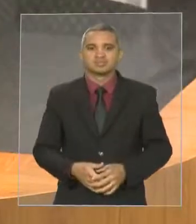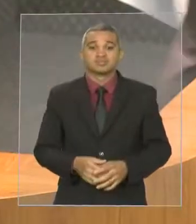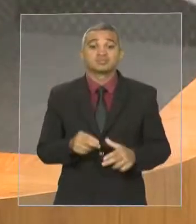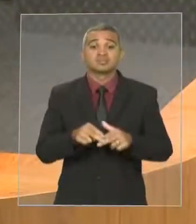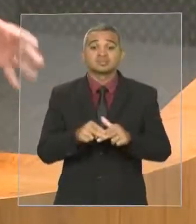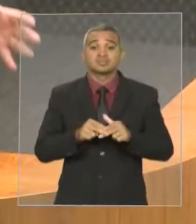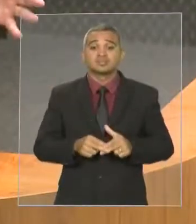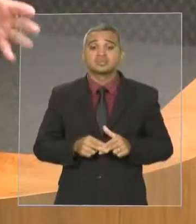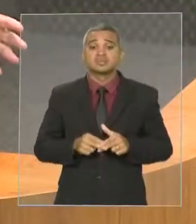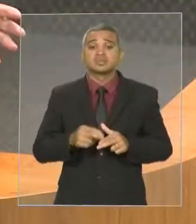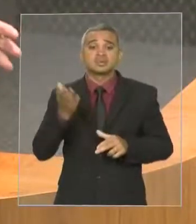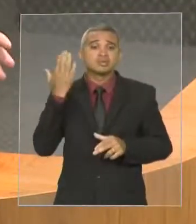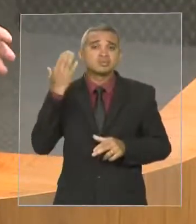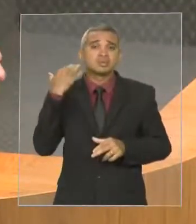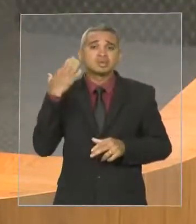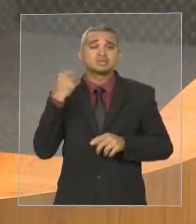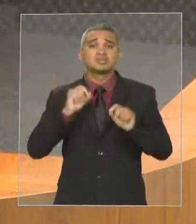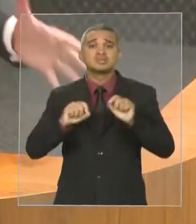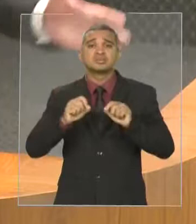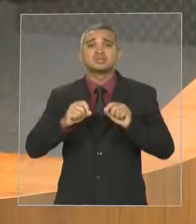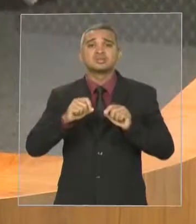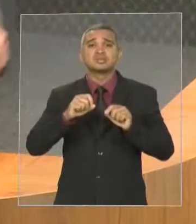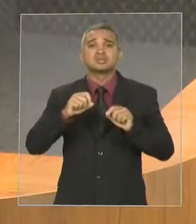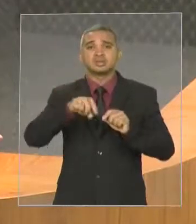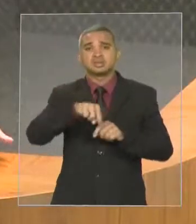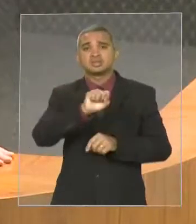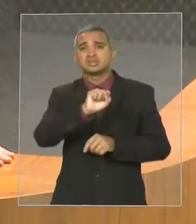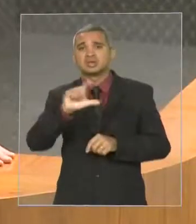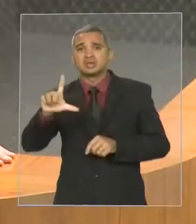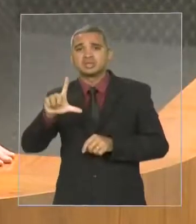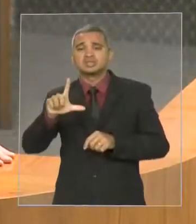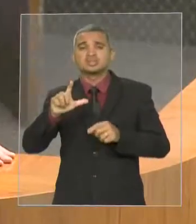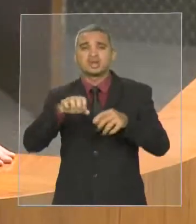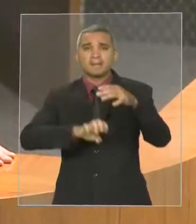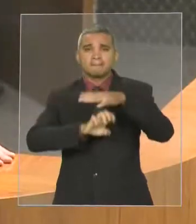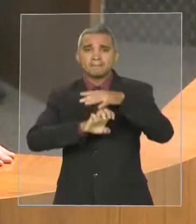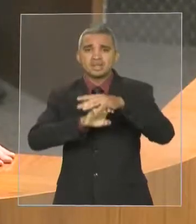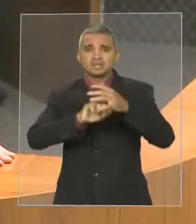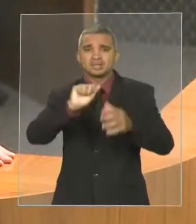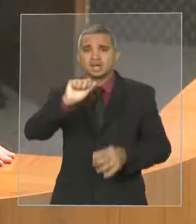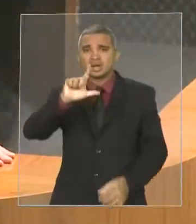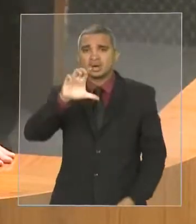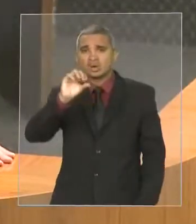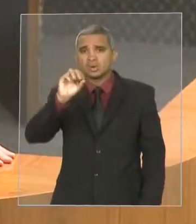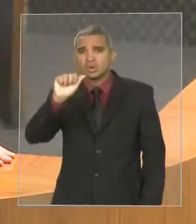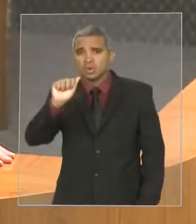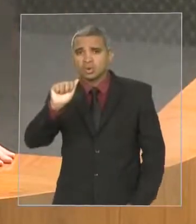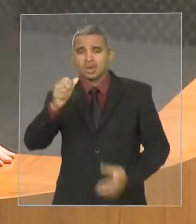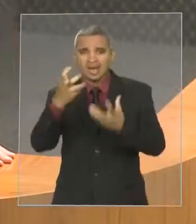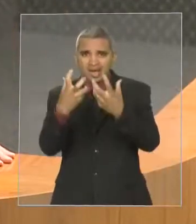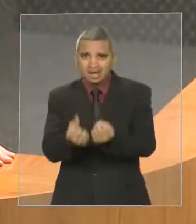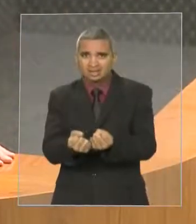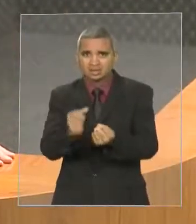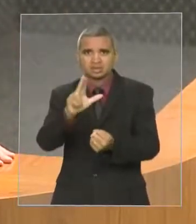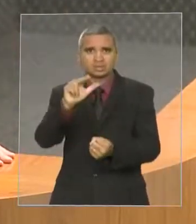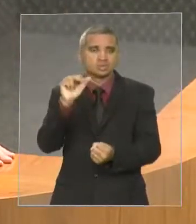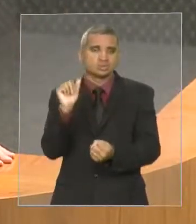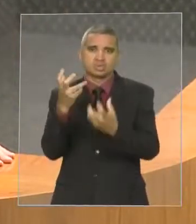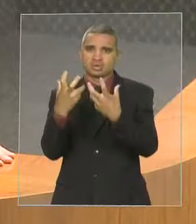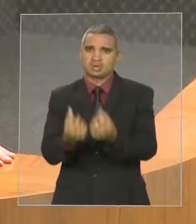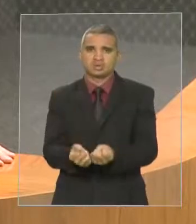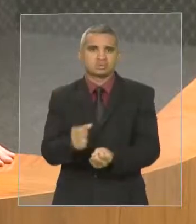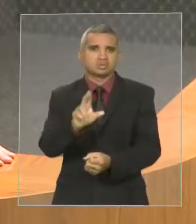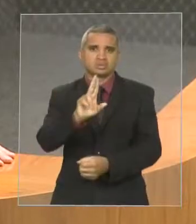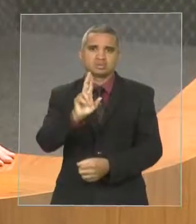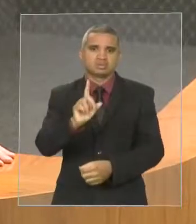na verdade, um enclave na ilha de São Luís. Nunca a Alcoa foi bem aceita pela população do Maranhão. Deputado Max, quando Vossa Excelência puder,